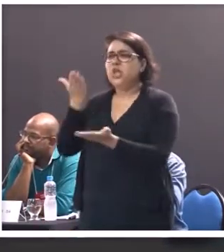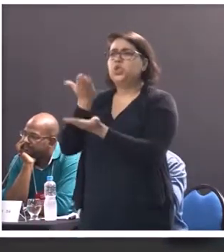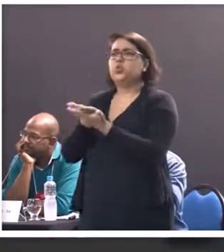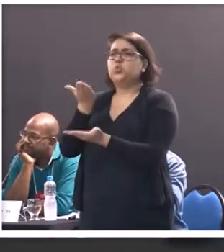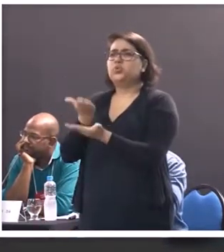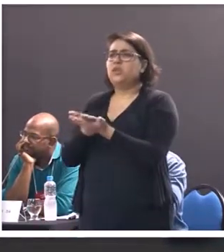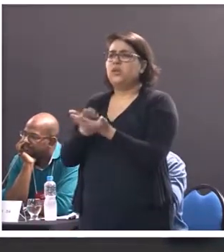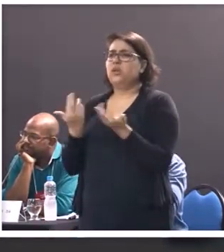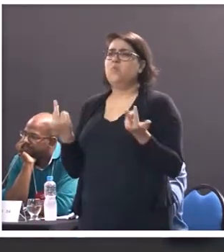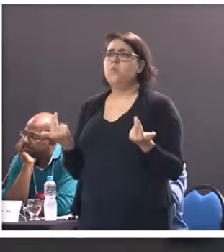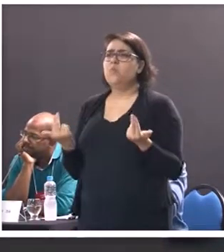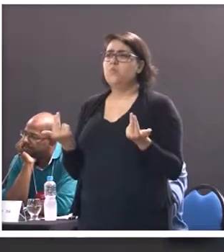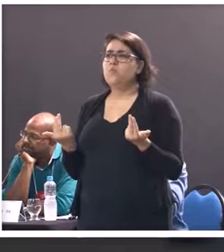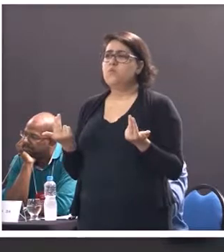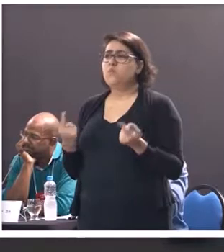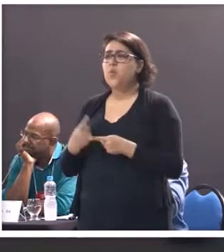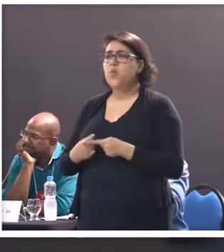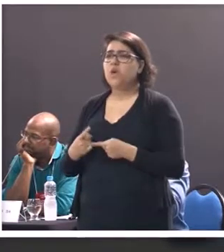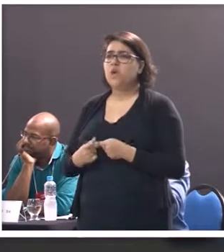forma?